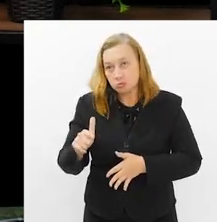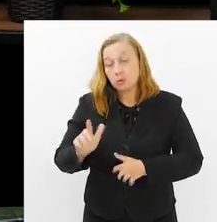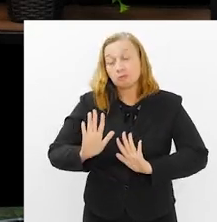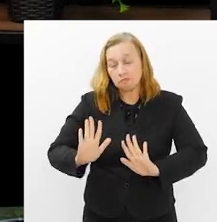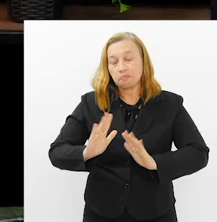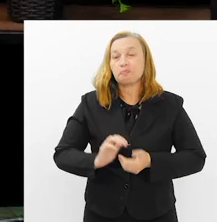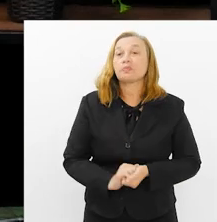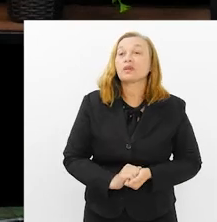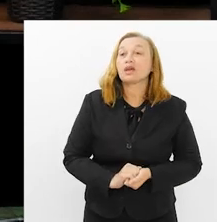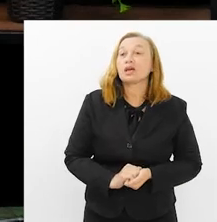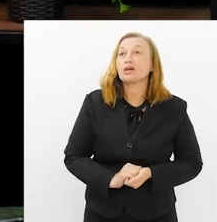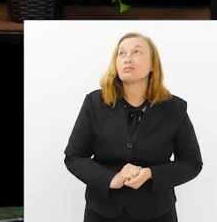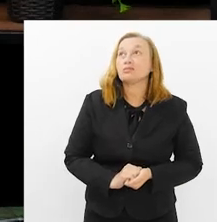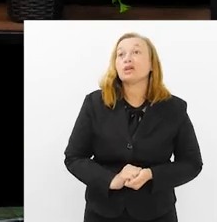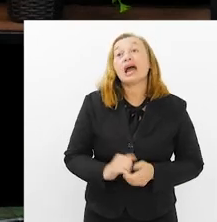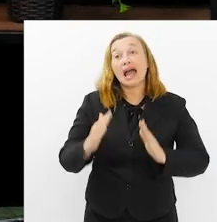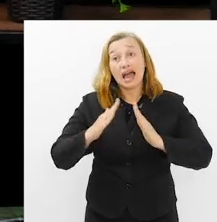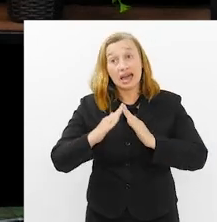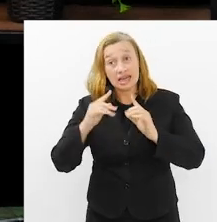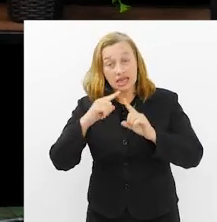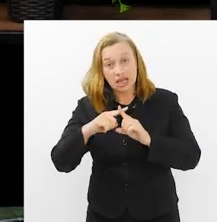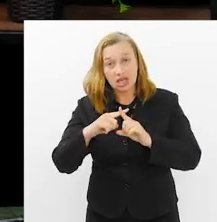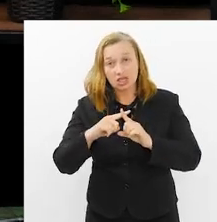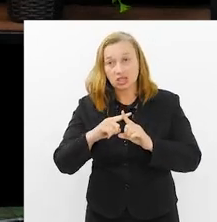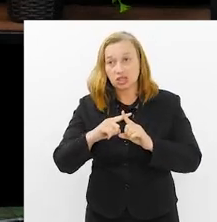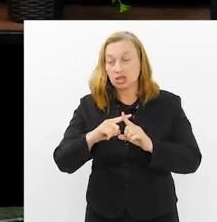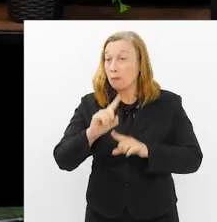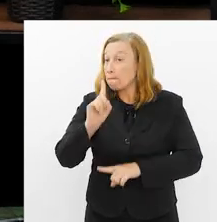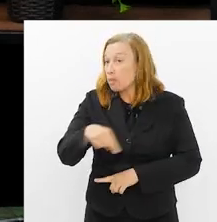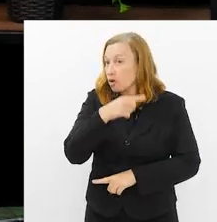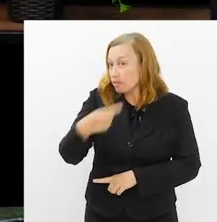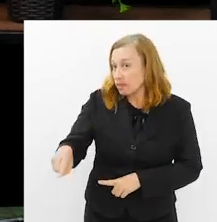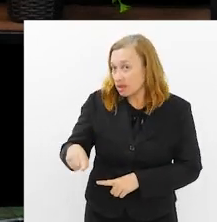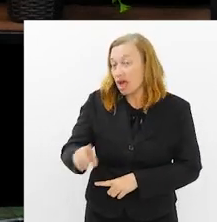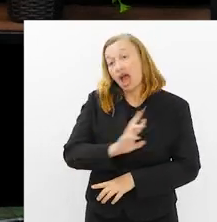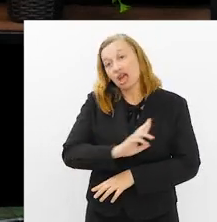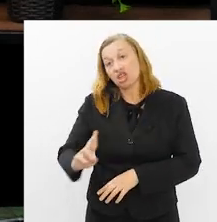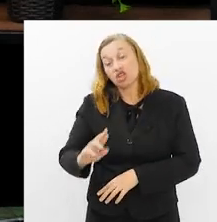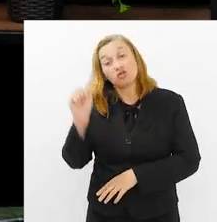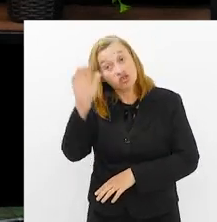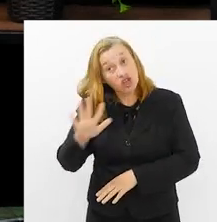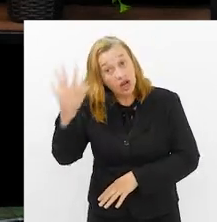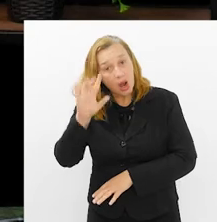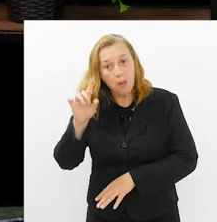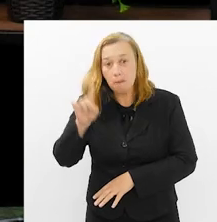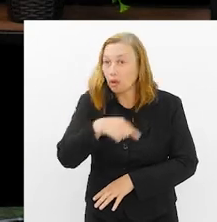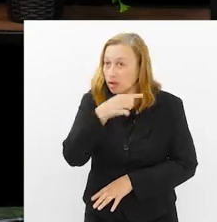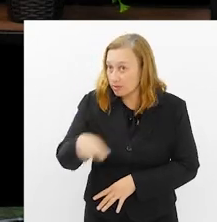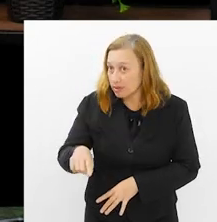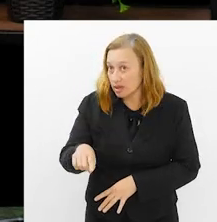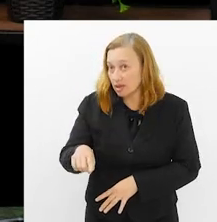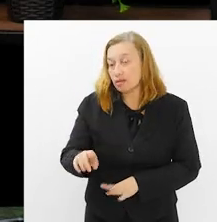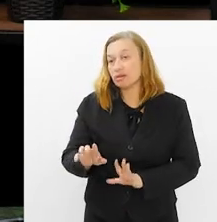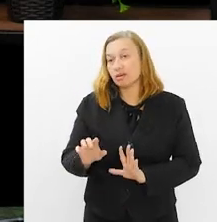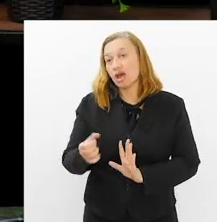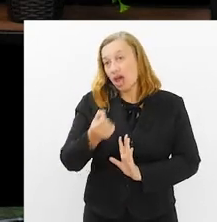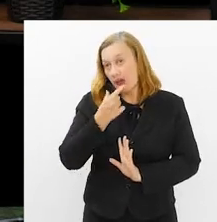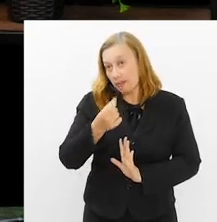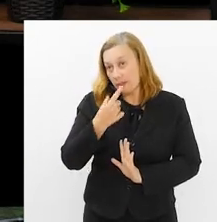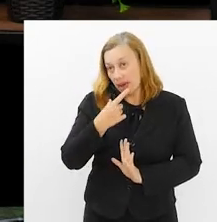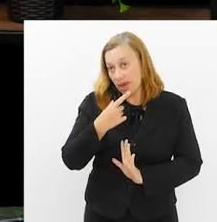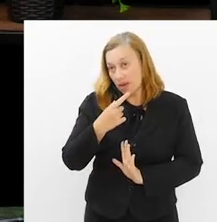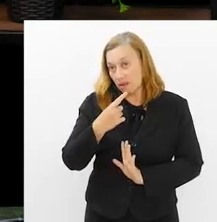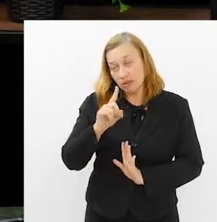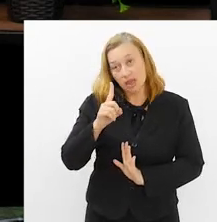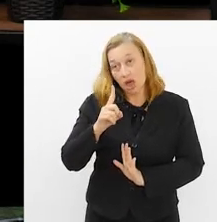dificultado. E a igreja não permitia, né? As religiões de uma maneira geral, aqui no Brasil muito forte o catolicismo, né?